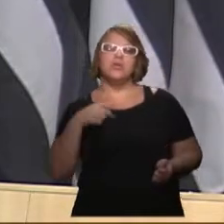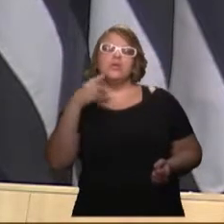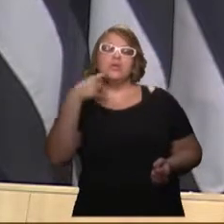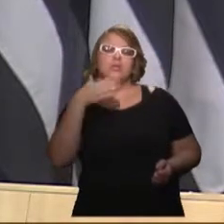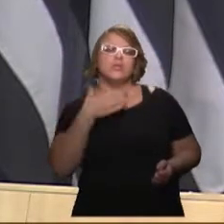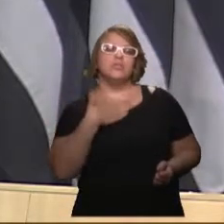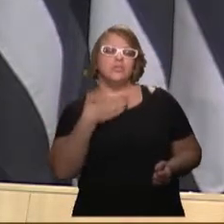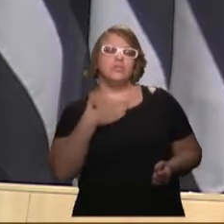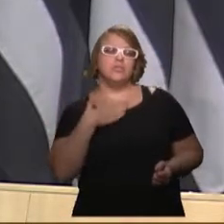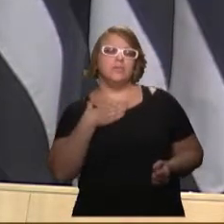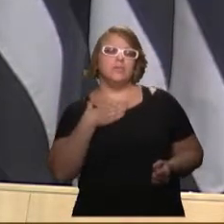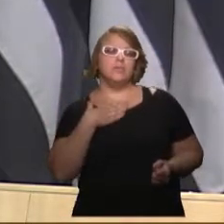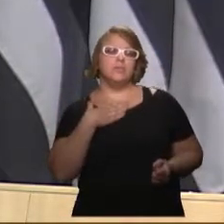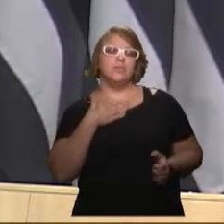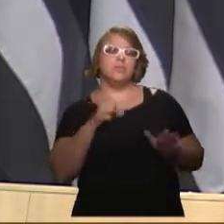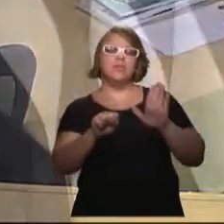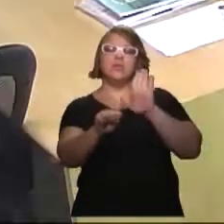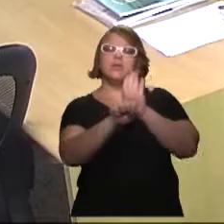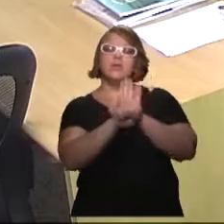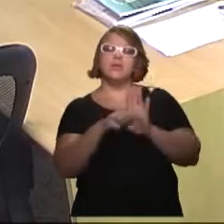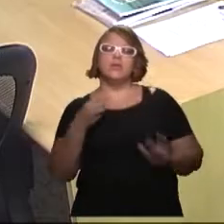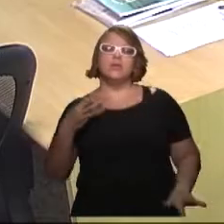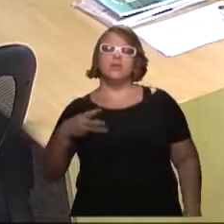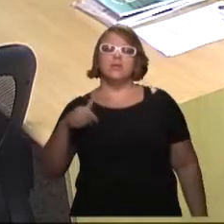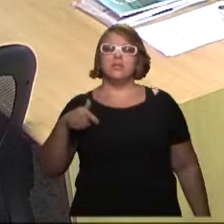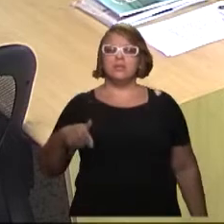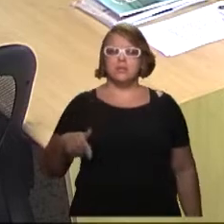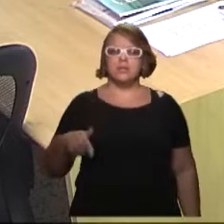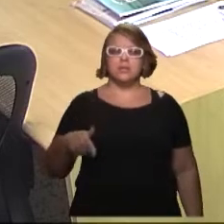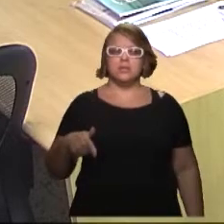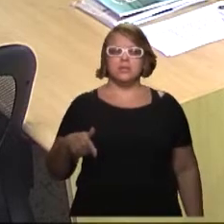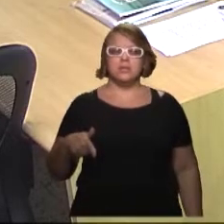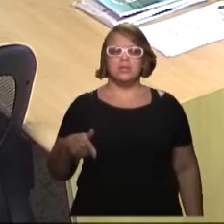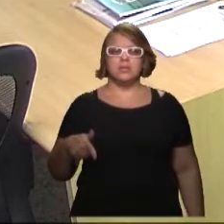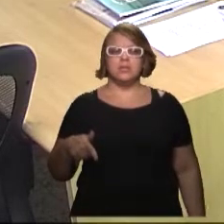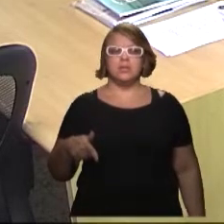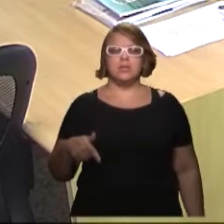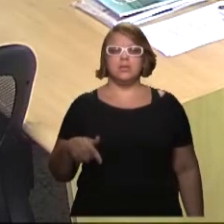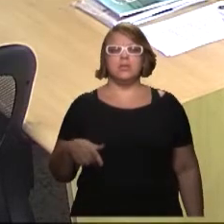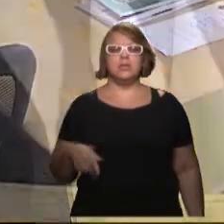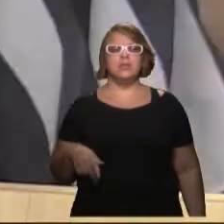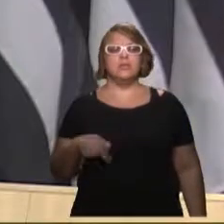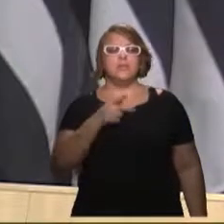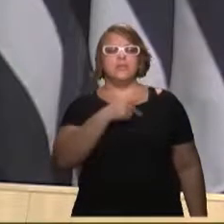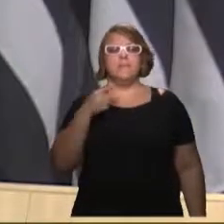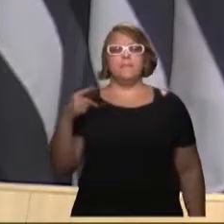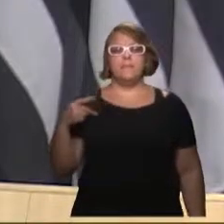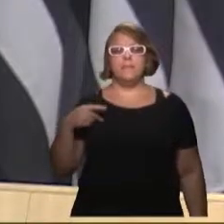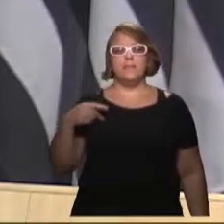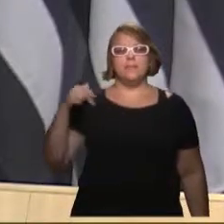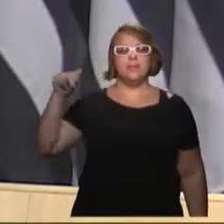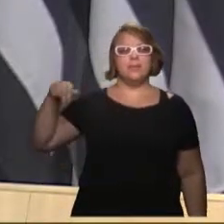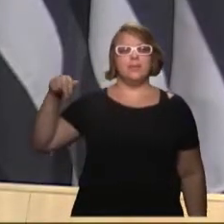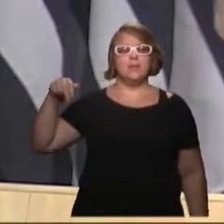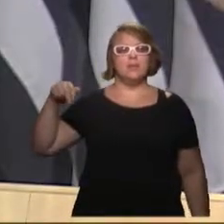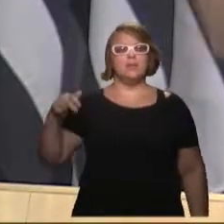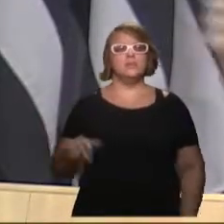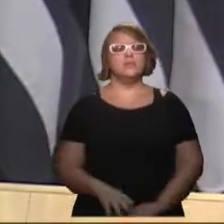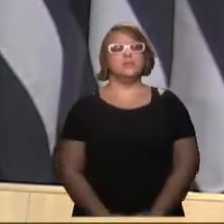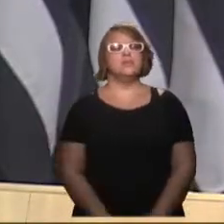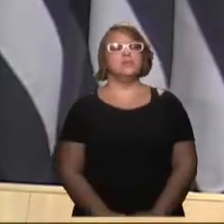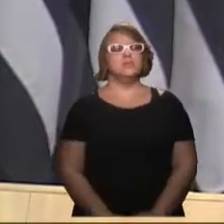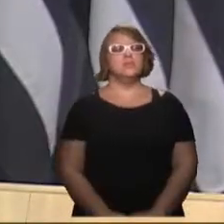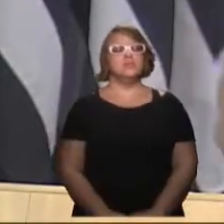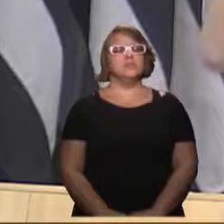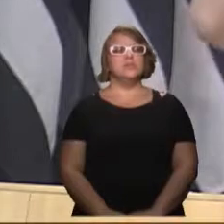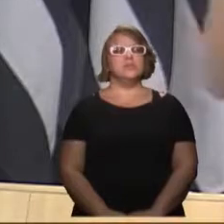Artigo 37, pastor Nunes, vereador pastor Nunes, trata da impessoalidade, da